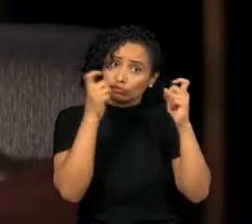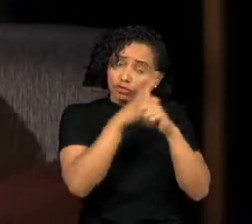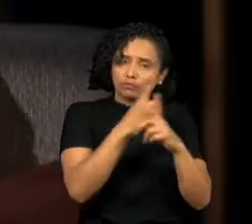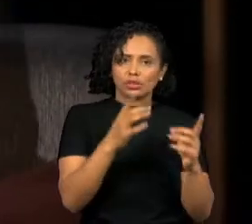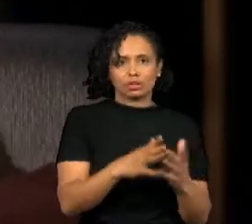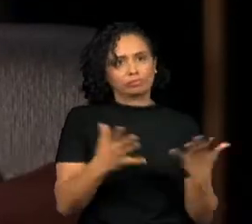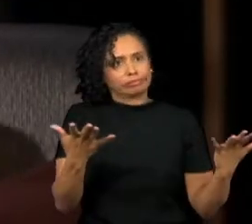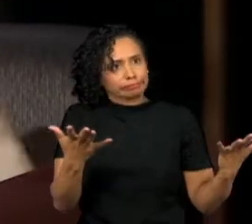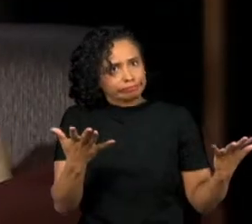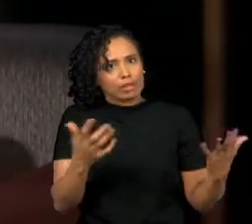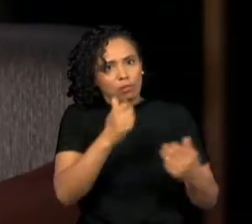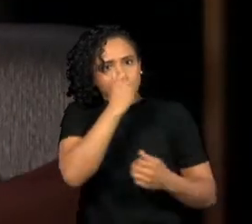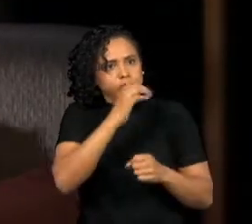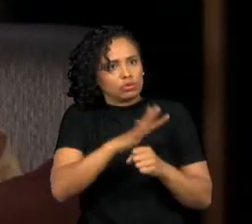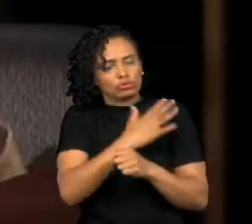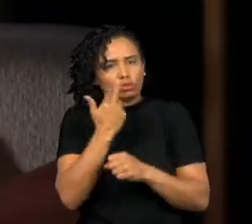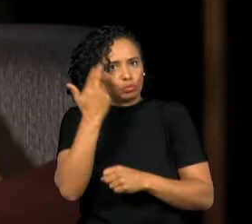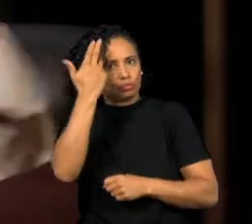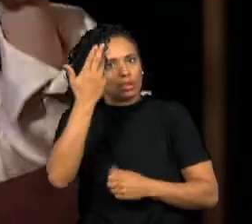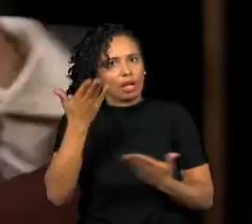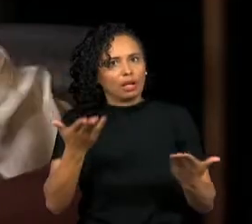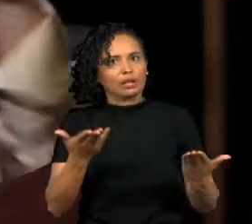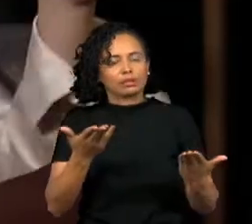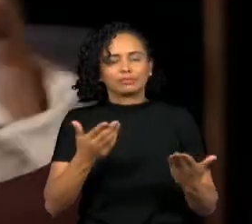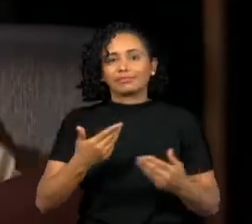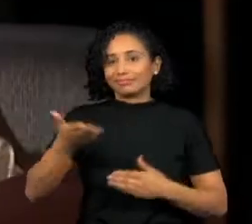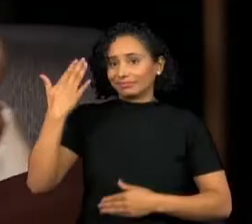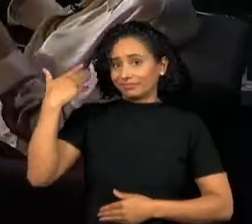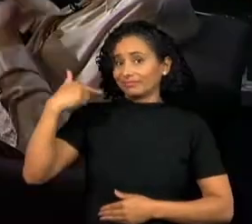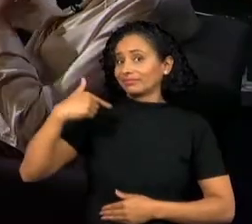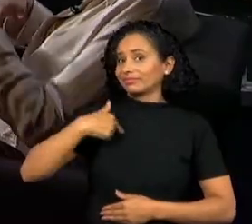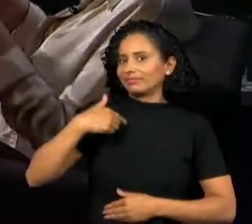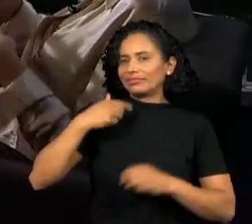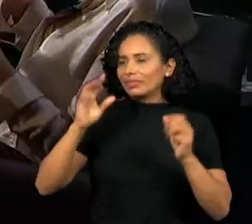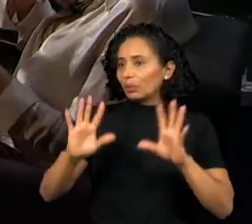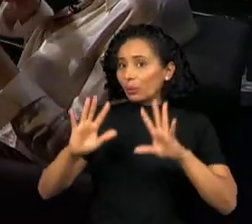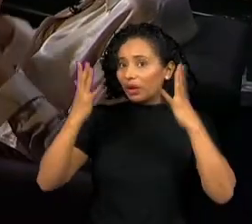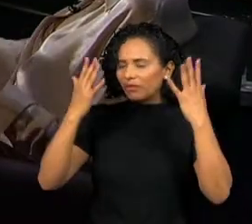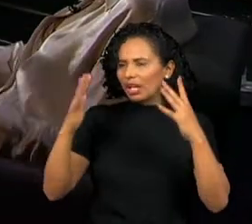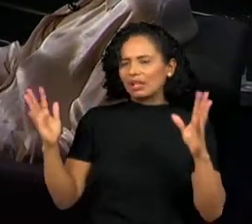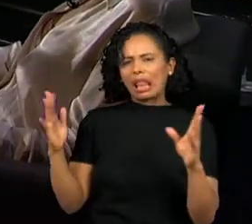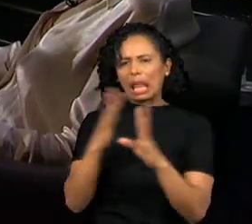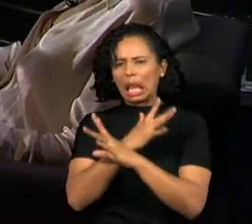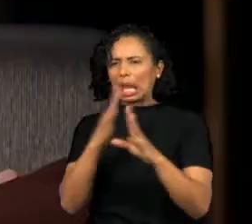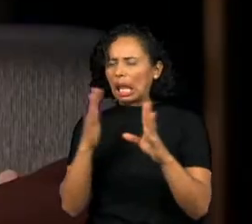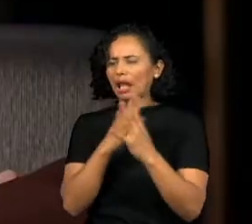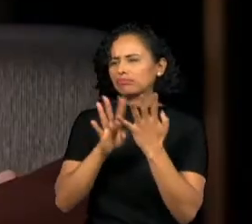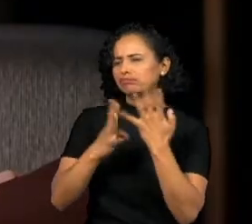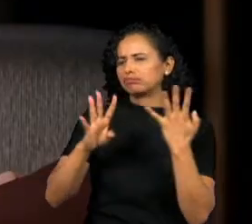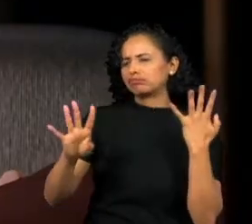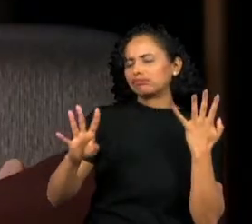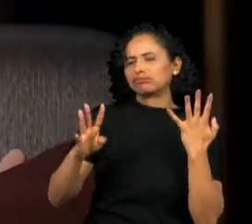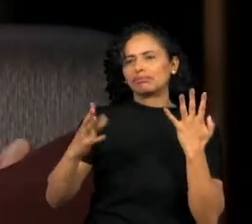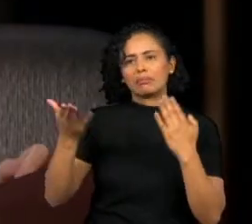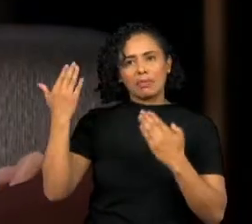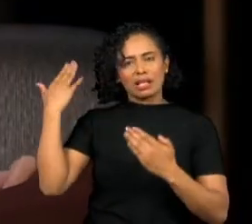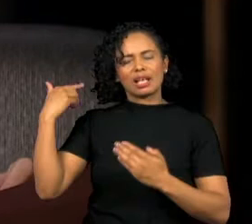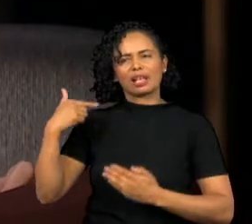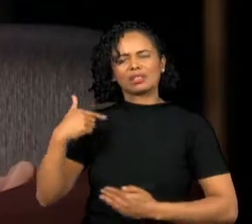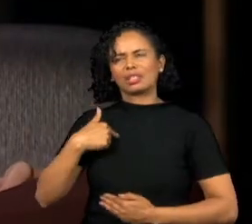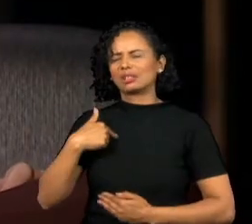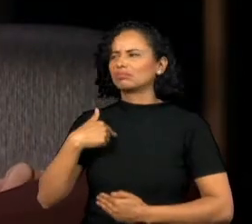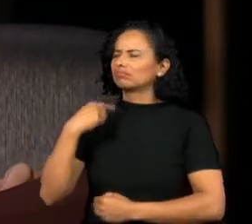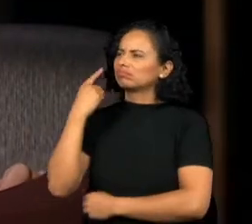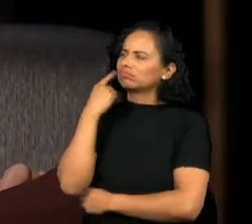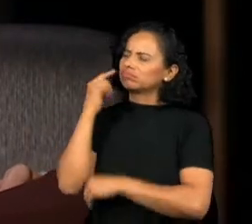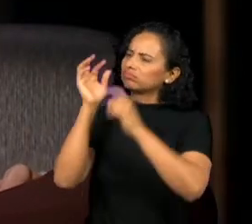sempre fui eu sempre fui todos os dias eu gostava de ficar lembrando palavra um lado para o outro então as filas tal e aí eu cheguei foi nossa mano mó saudade